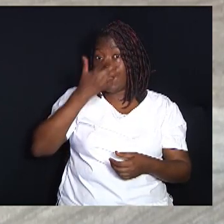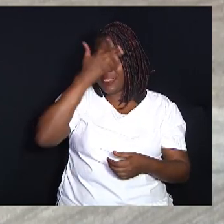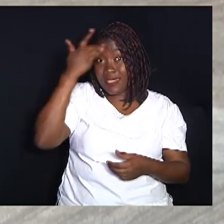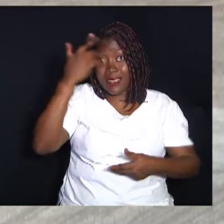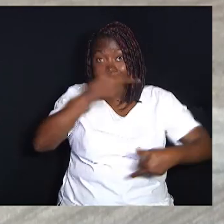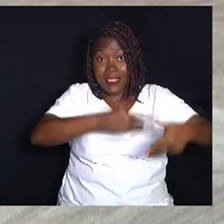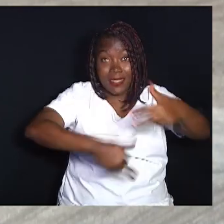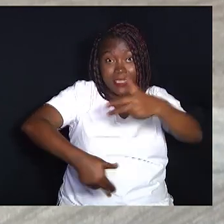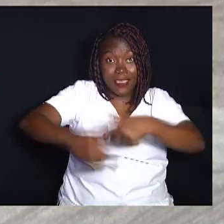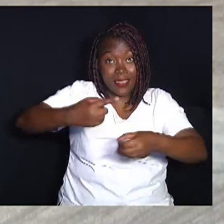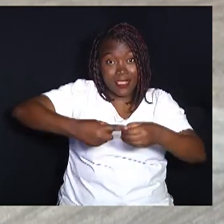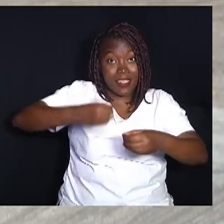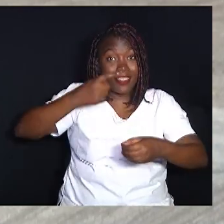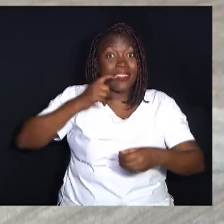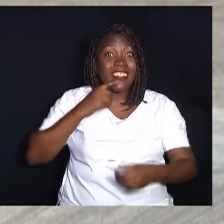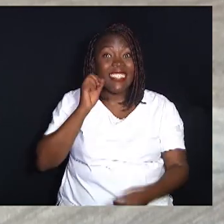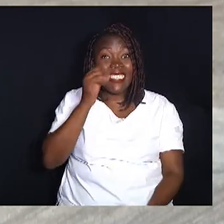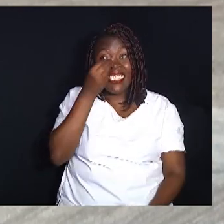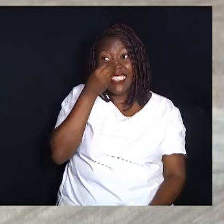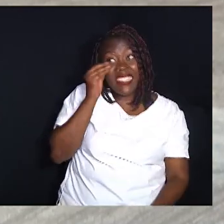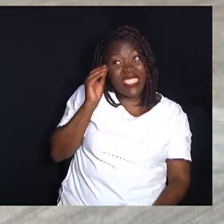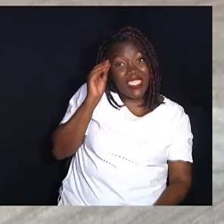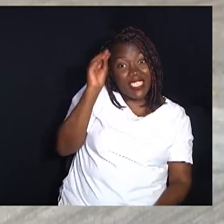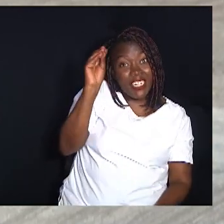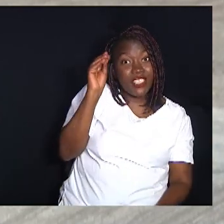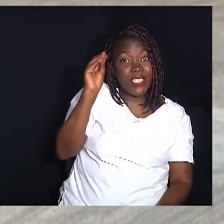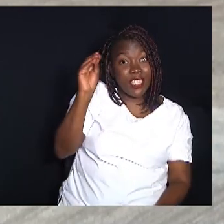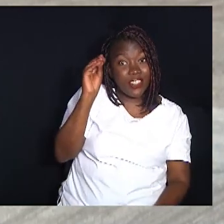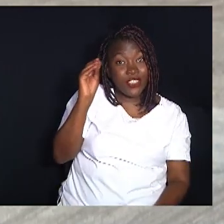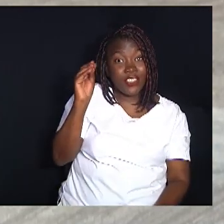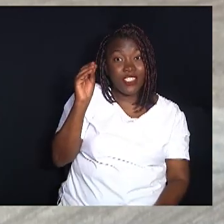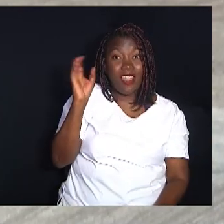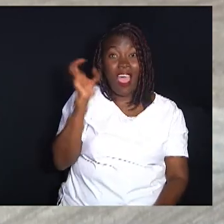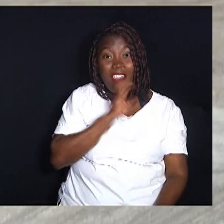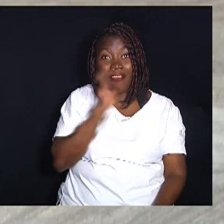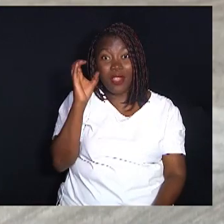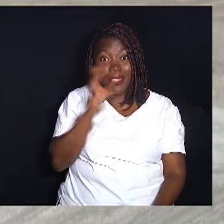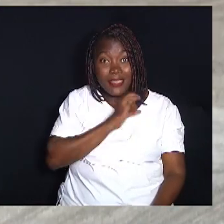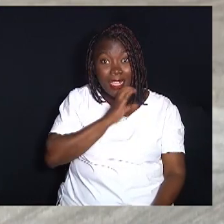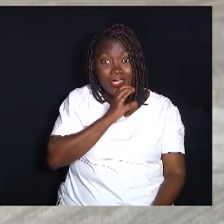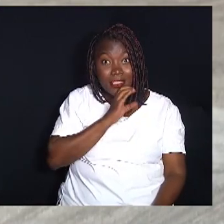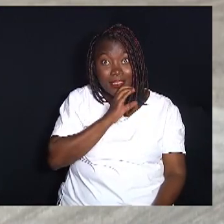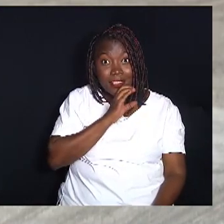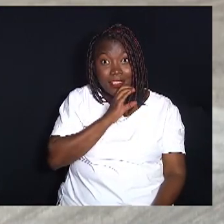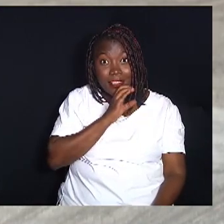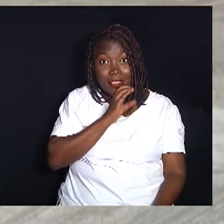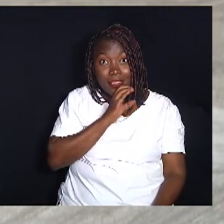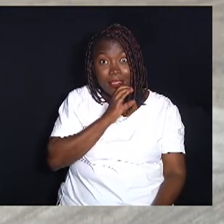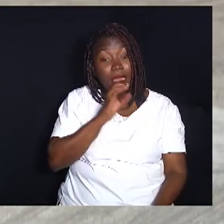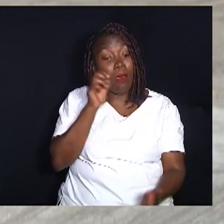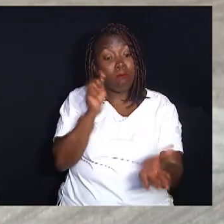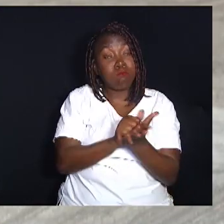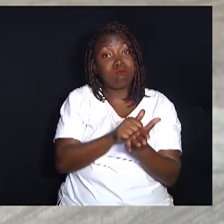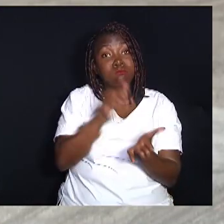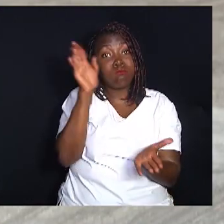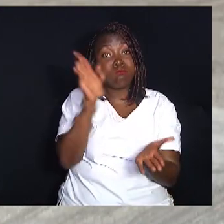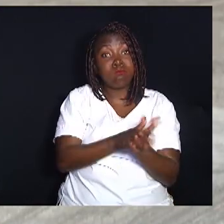ele transgredir a velocidade, ele é atribuído a ele uma multa e